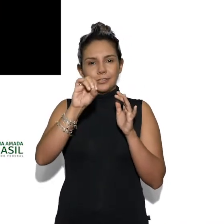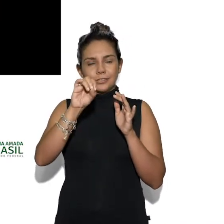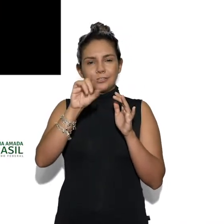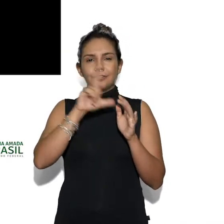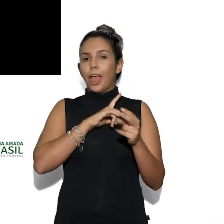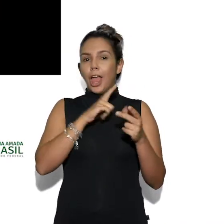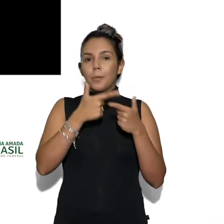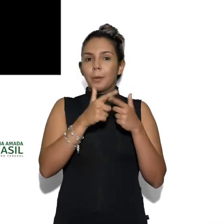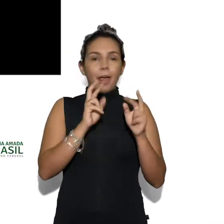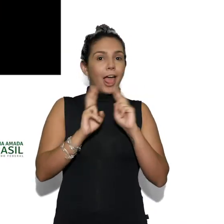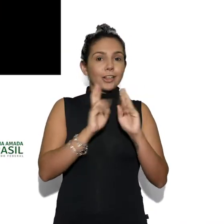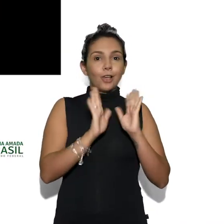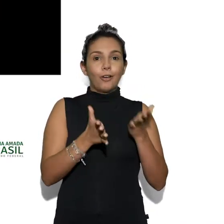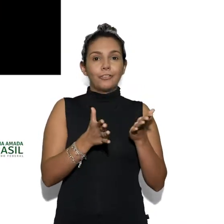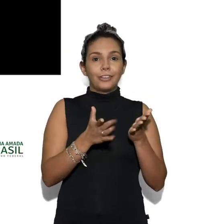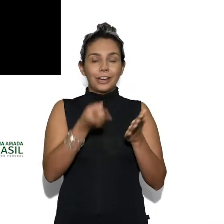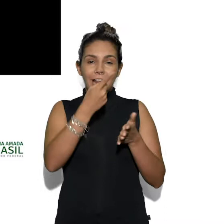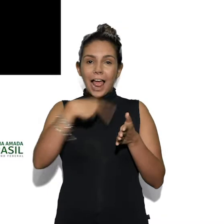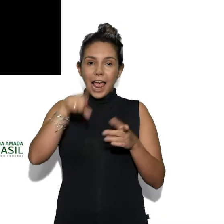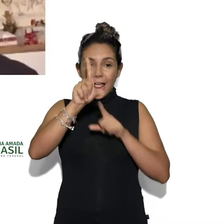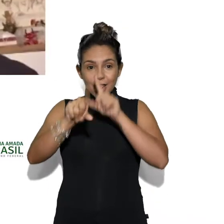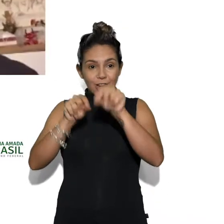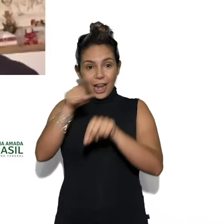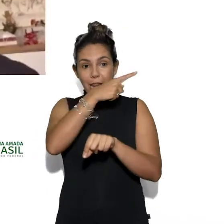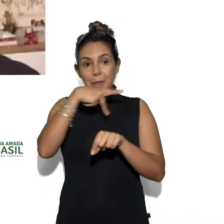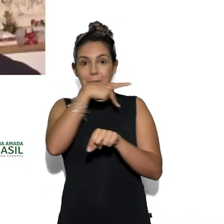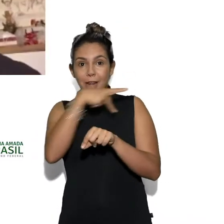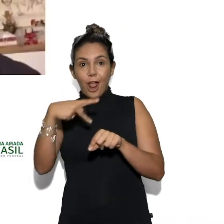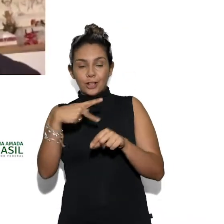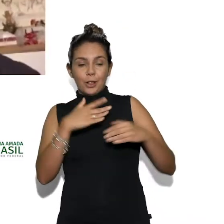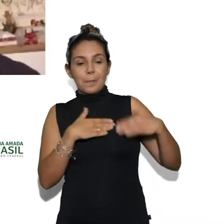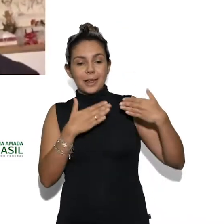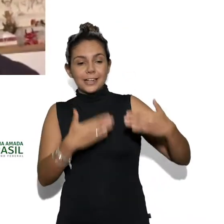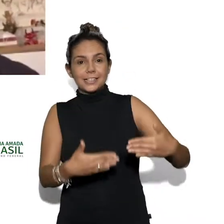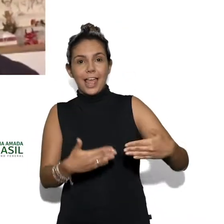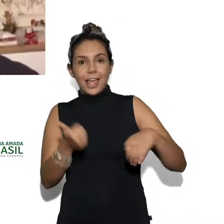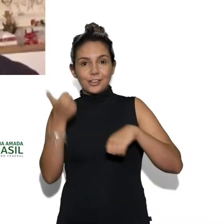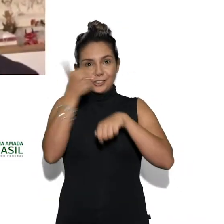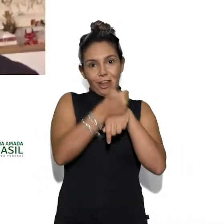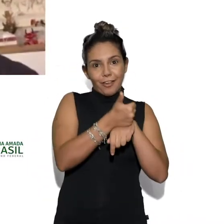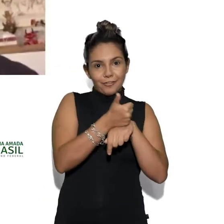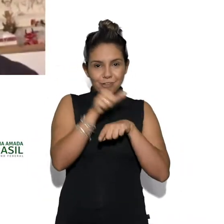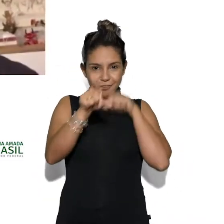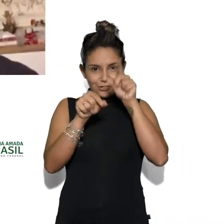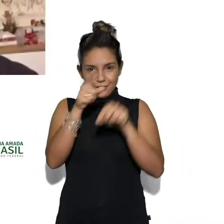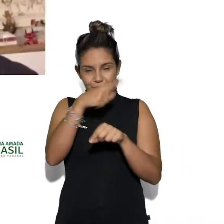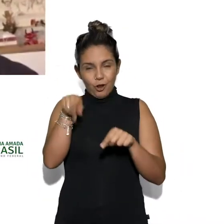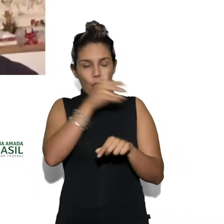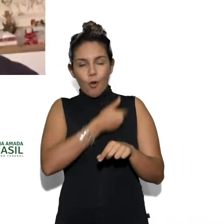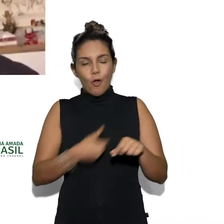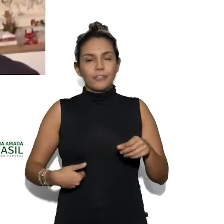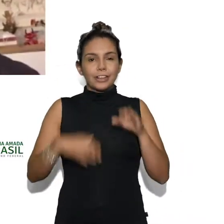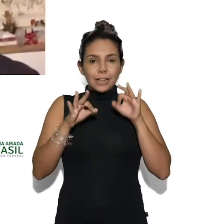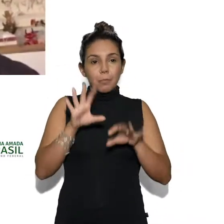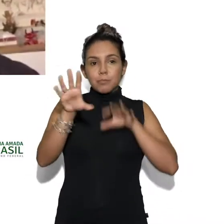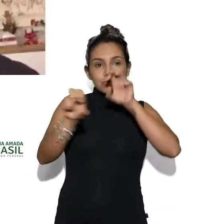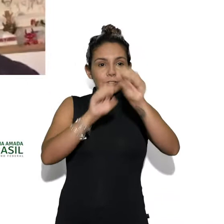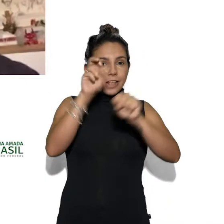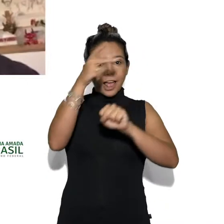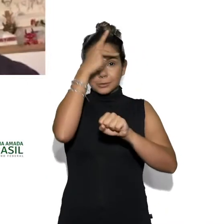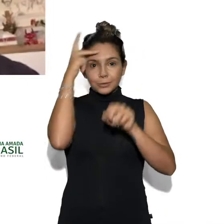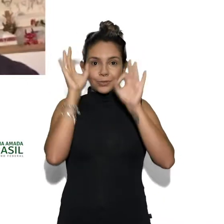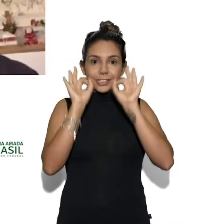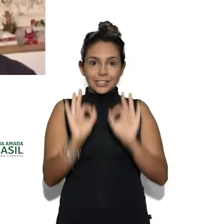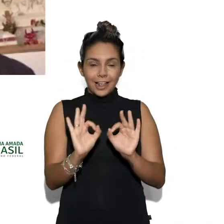problema resolvido, era só eleger o governo certo, não é? Assim, ir buscar essas pessoas. Sem dúvida.